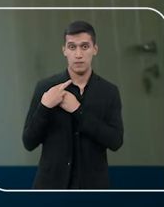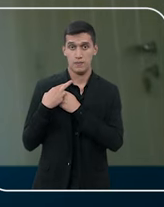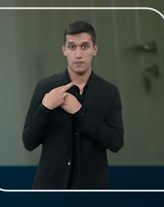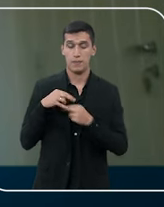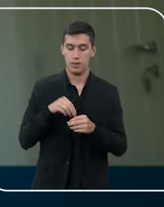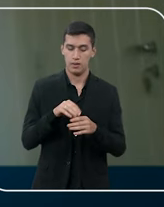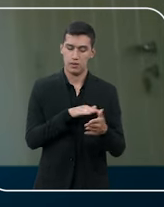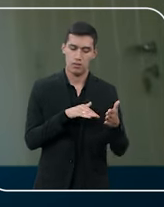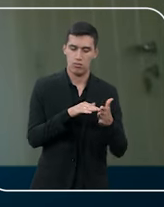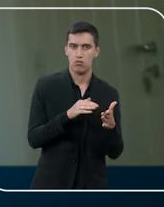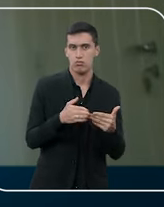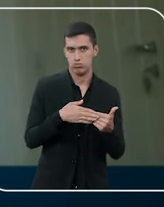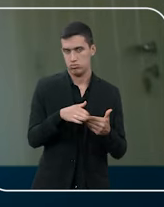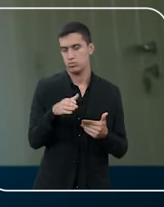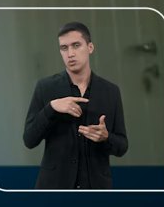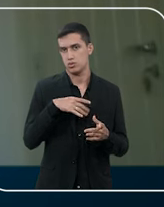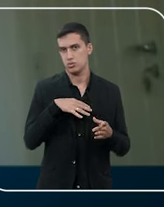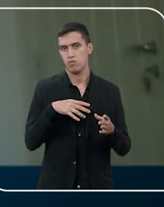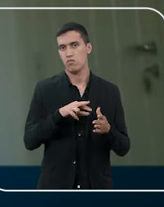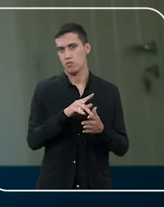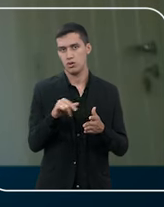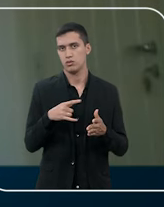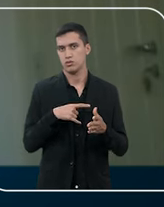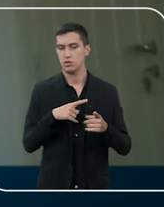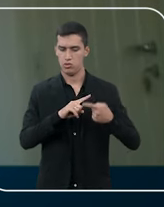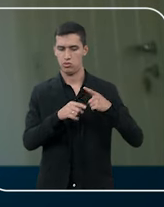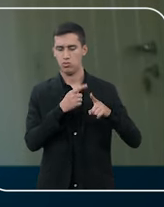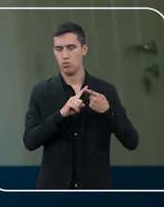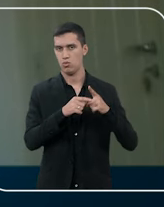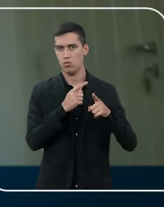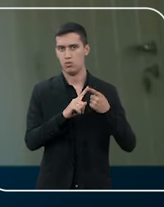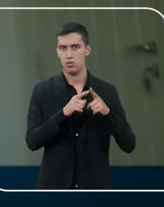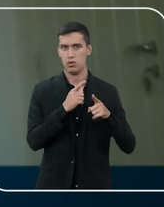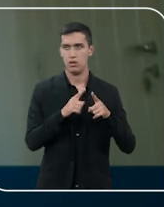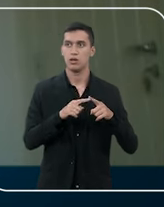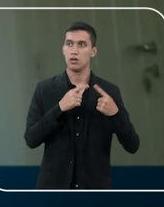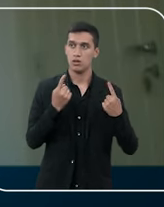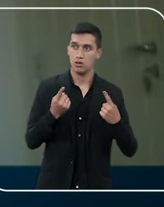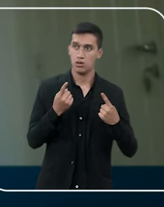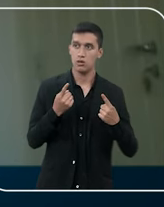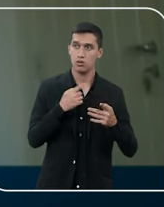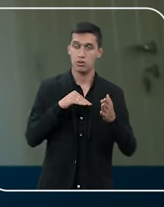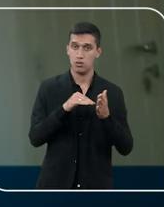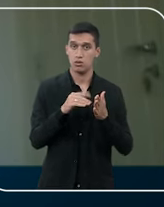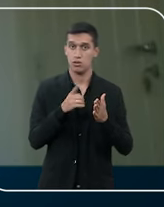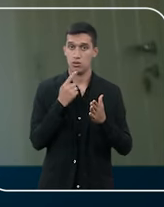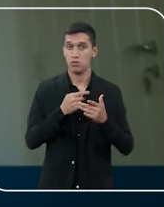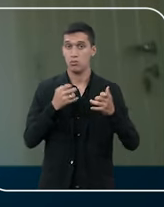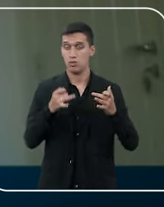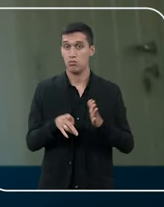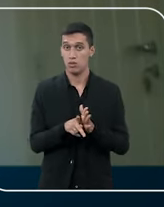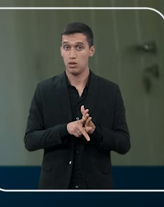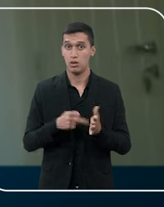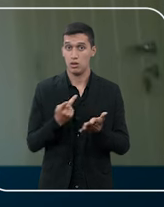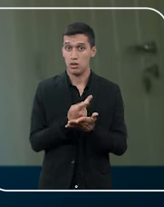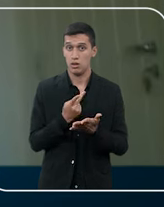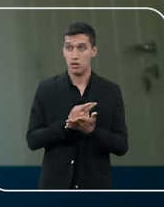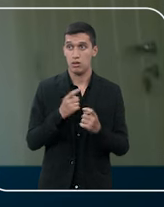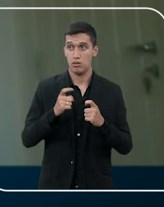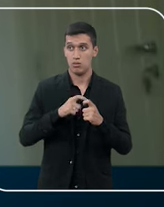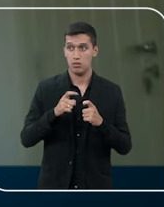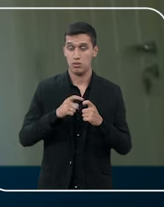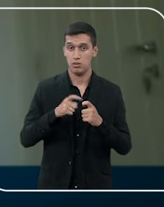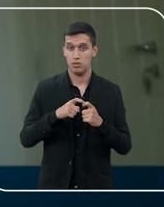caso que está sendo discutido. Então, quando falamos de erro médico, a gente tem que pensar